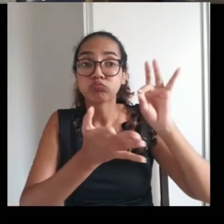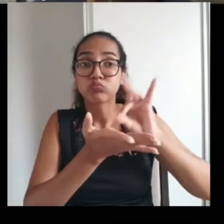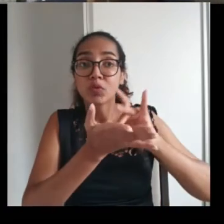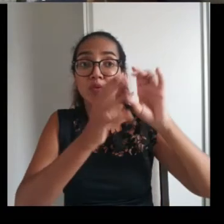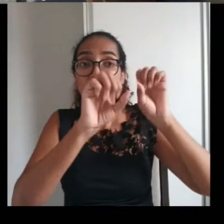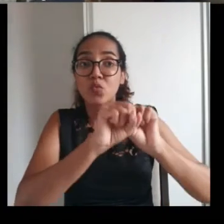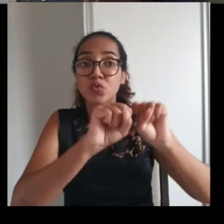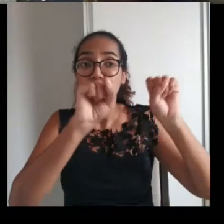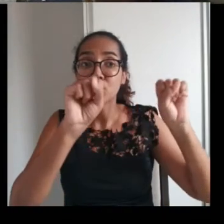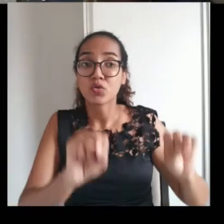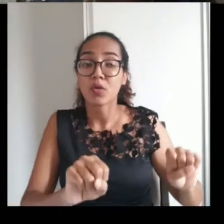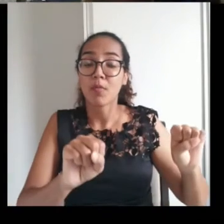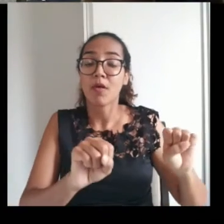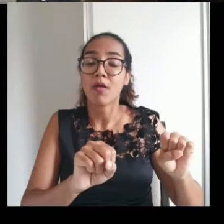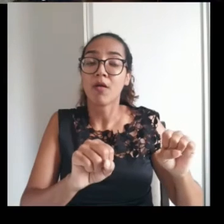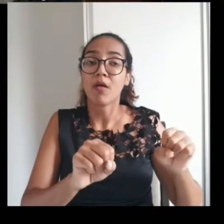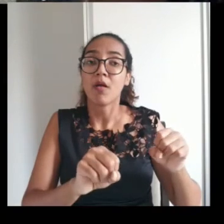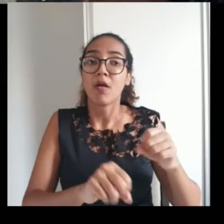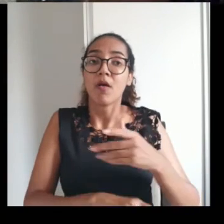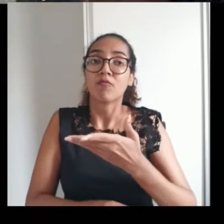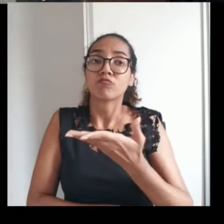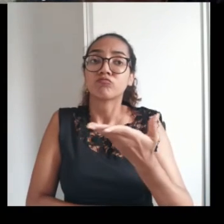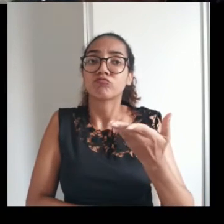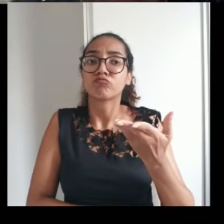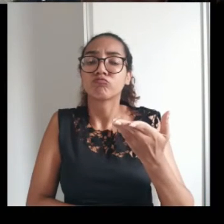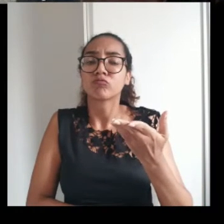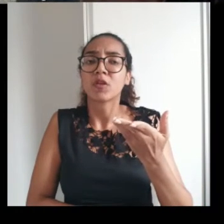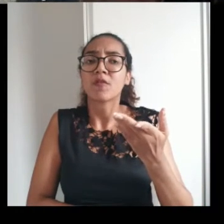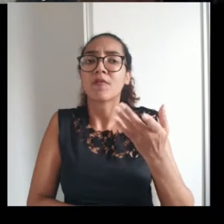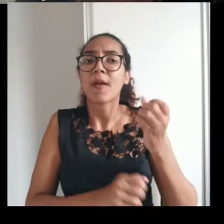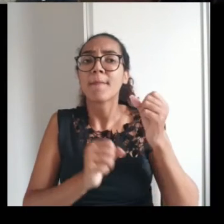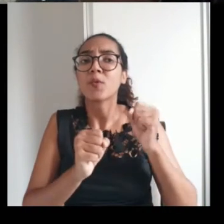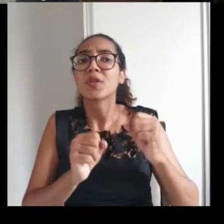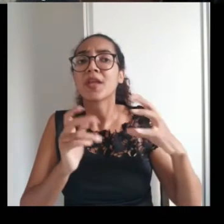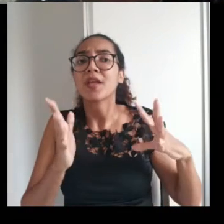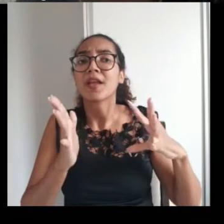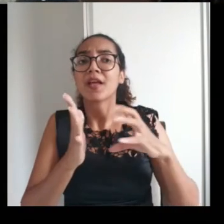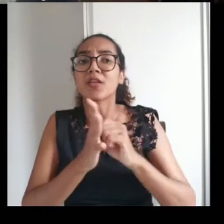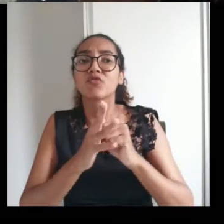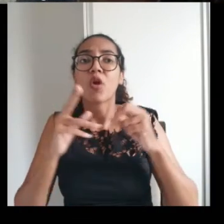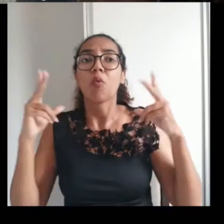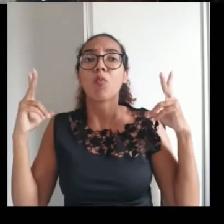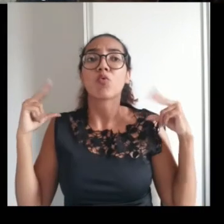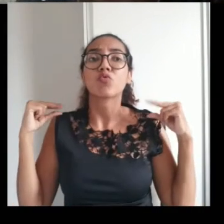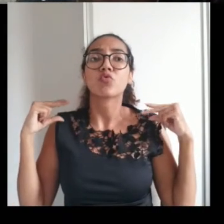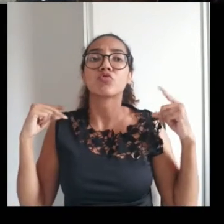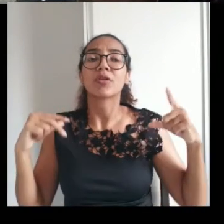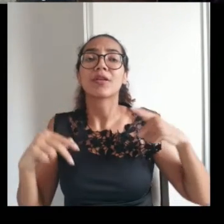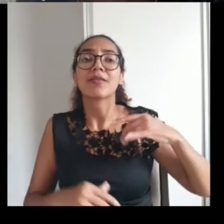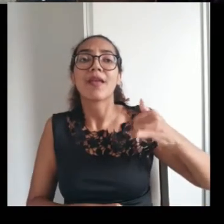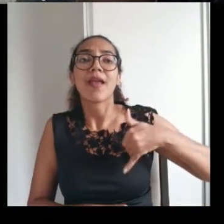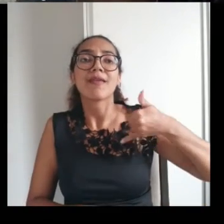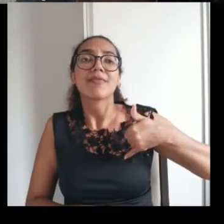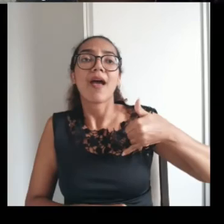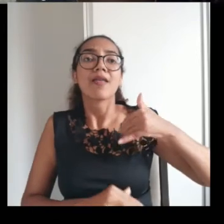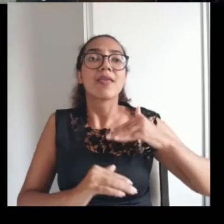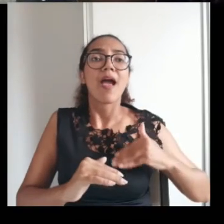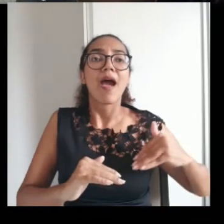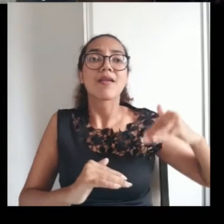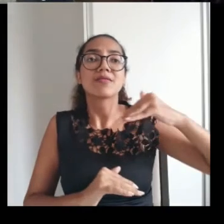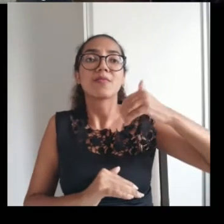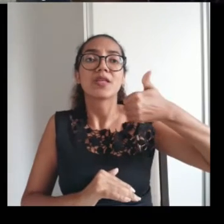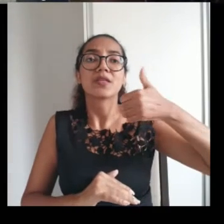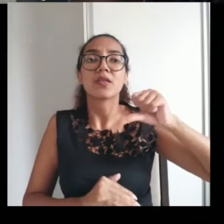você vai só poder cadastrar motoristas que têm a idade maior do que 18 anos. Tá certo? Maiores de 18